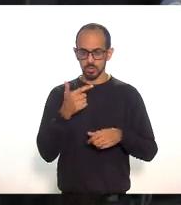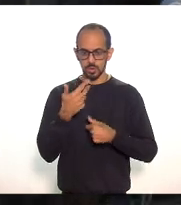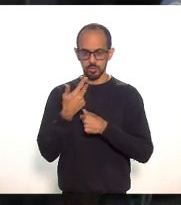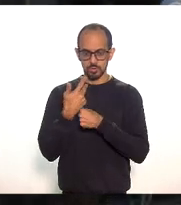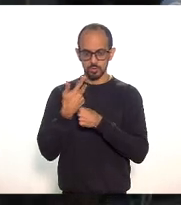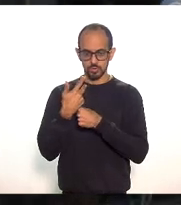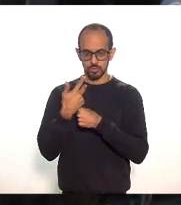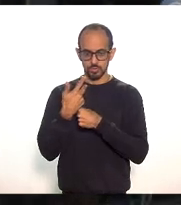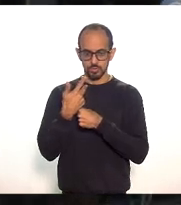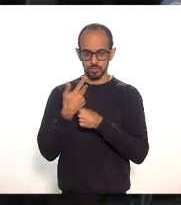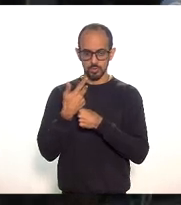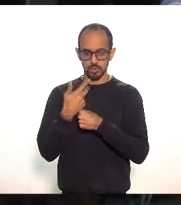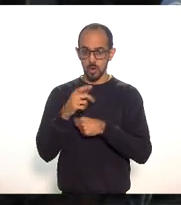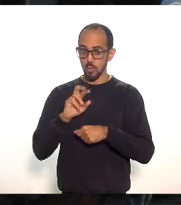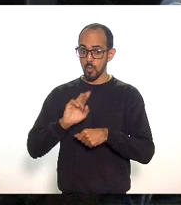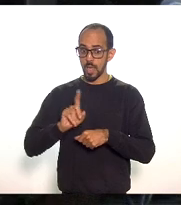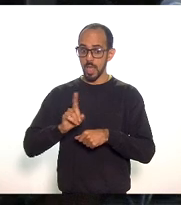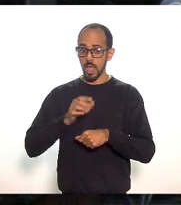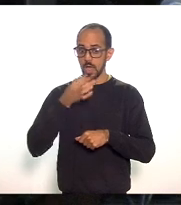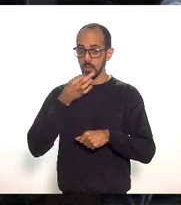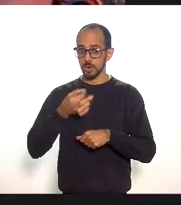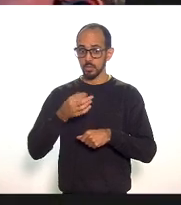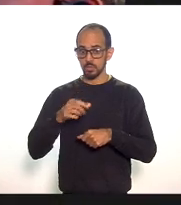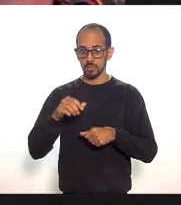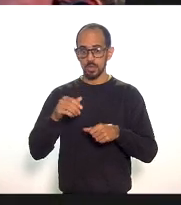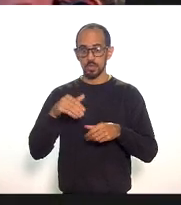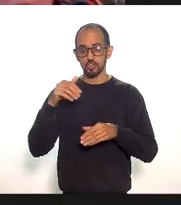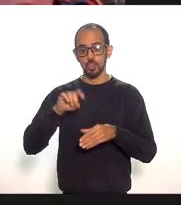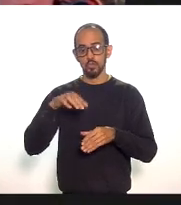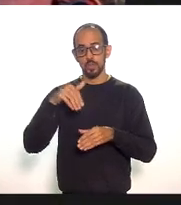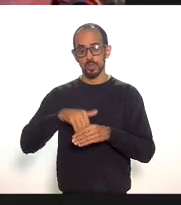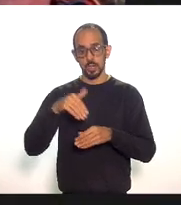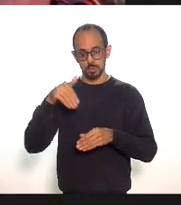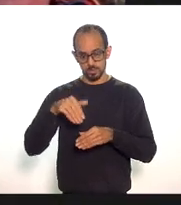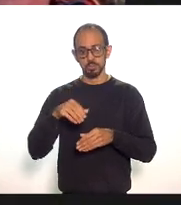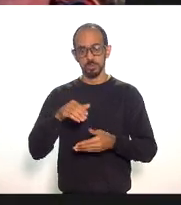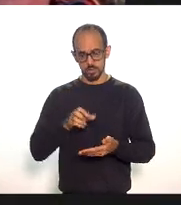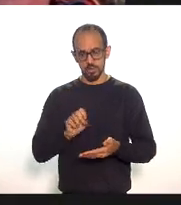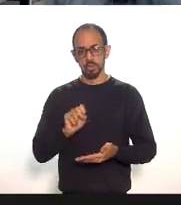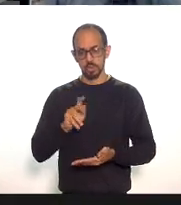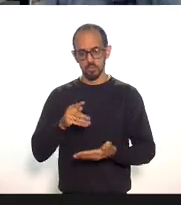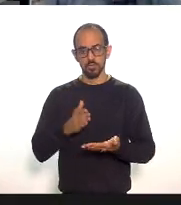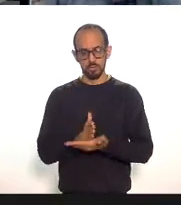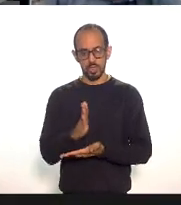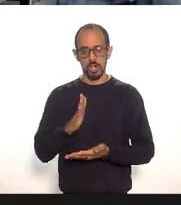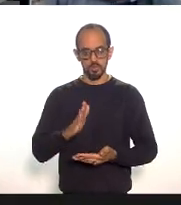votar, Adriana. Nós estamos votando, votação favorável. Nominal. Favorável. Parecer... Desculpa.